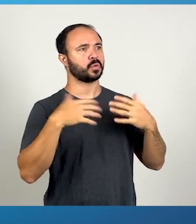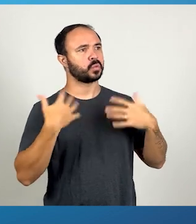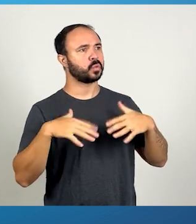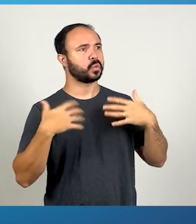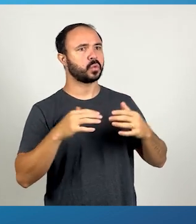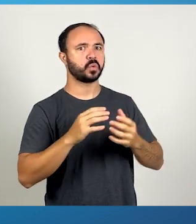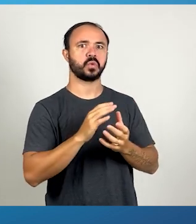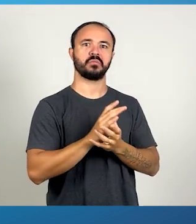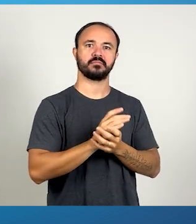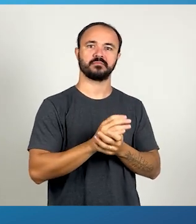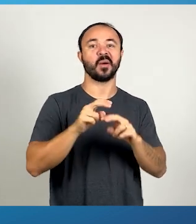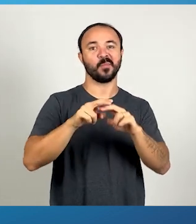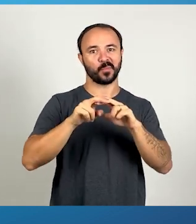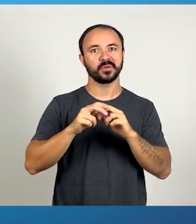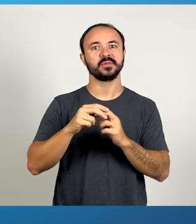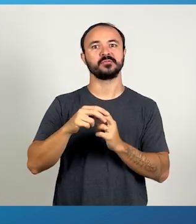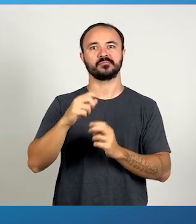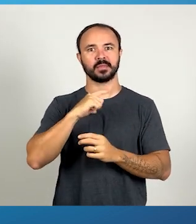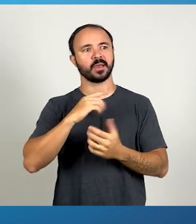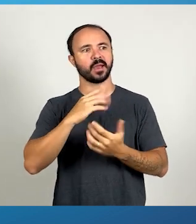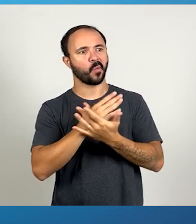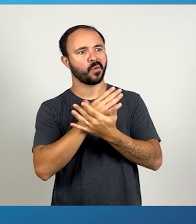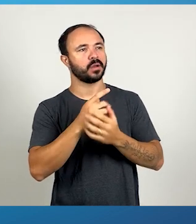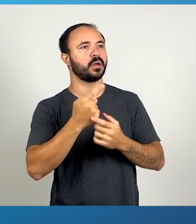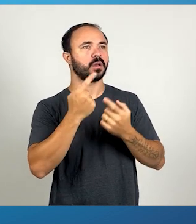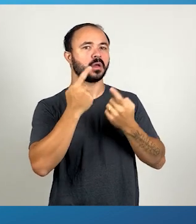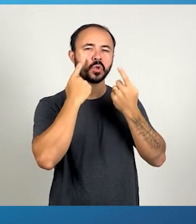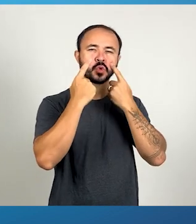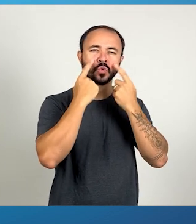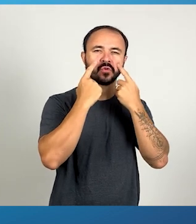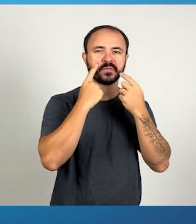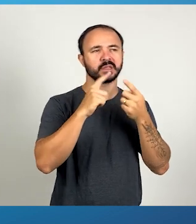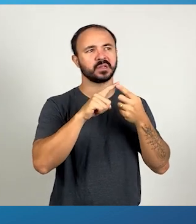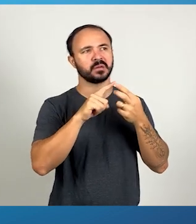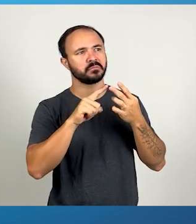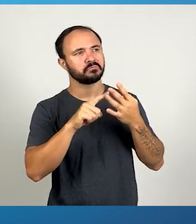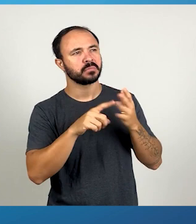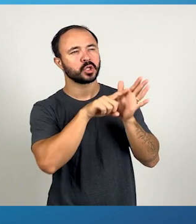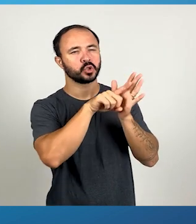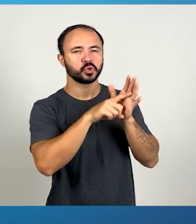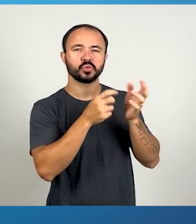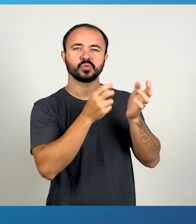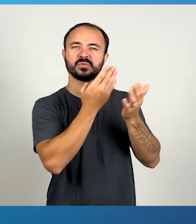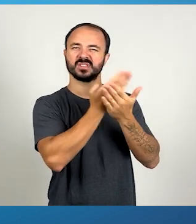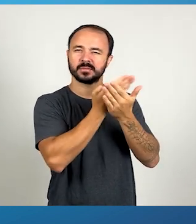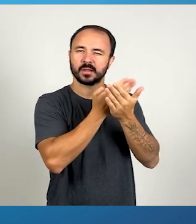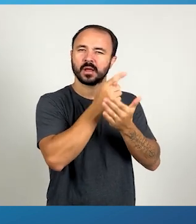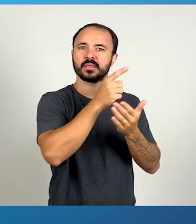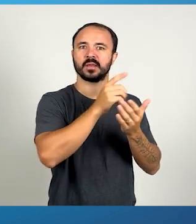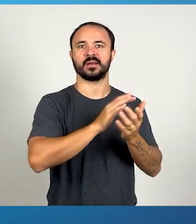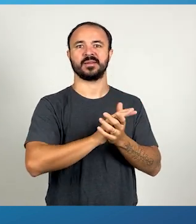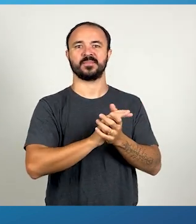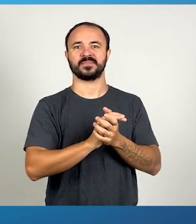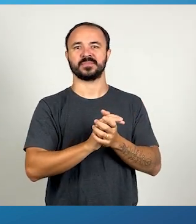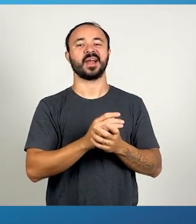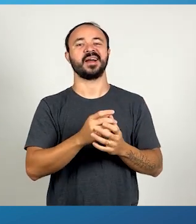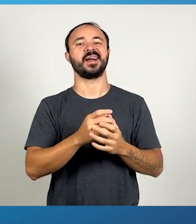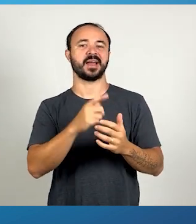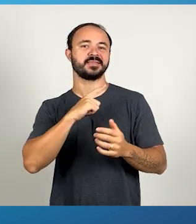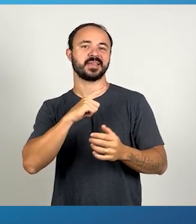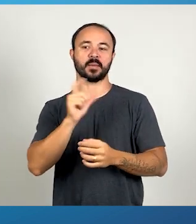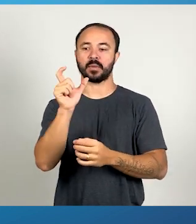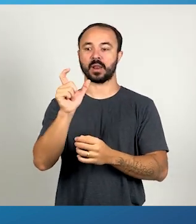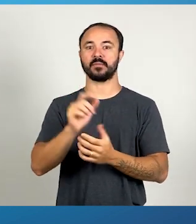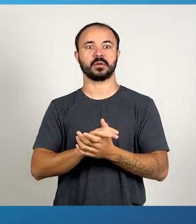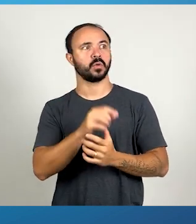há tantas dúvidas e incertezas. Então, quando você ouve o termo uma obra faraônica, é quando a pessoa se